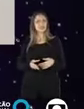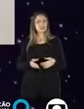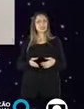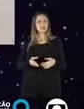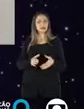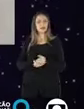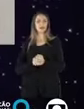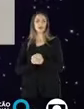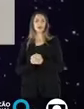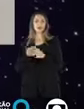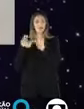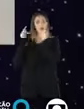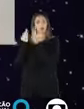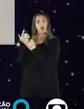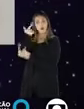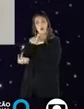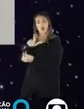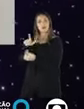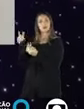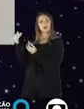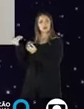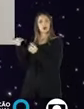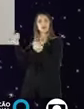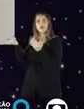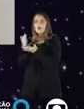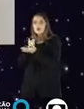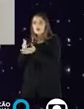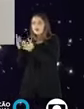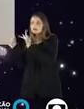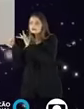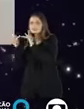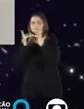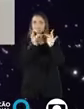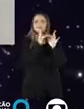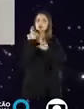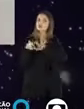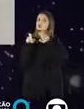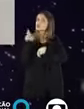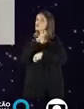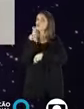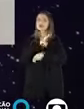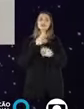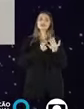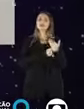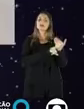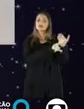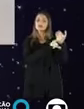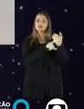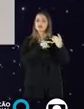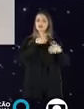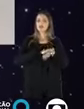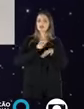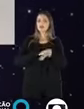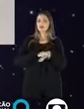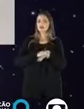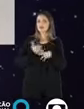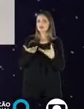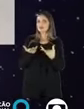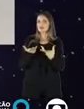familiar, para que outros jovens comecem a se reconectar com o campo, usando a tecnologia como algo que faz parte do universo deles.